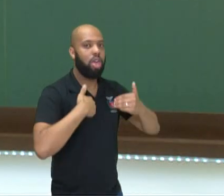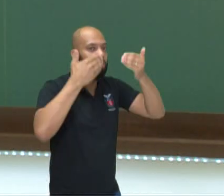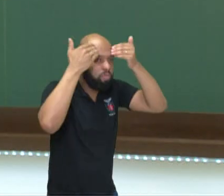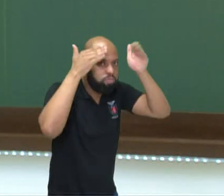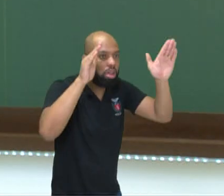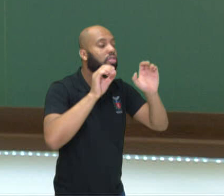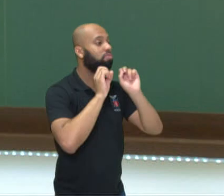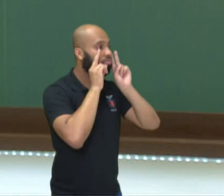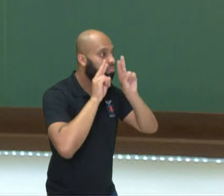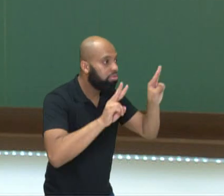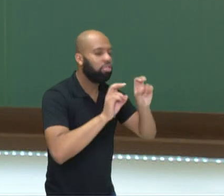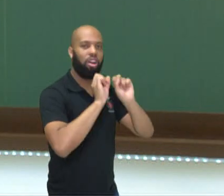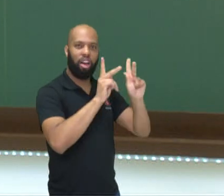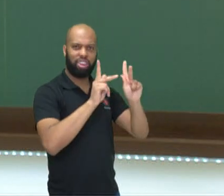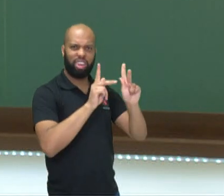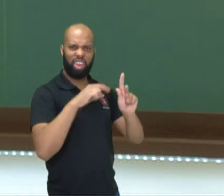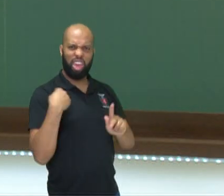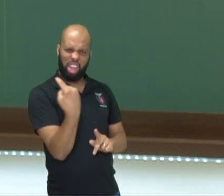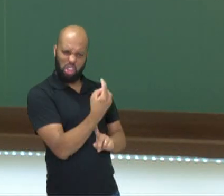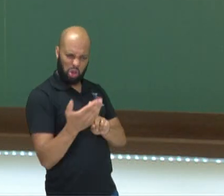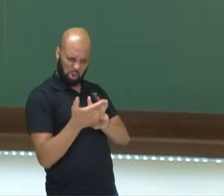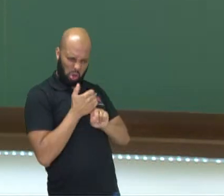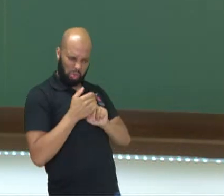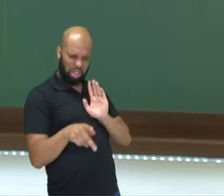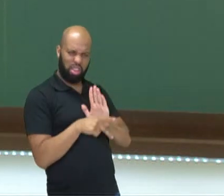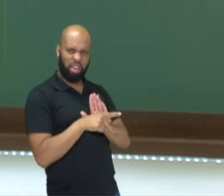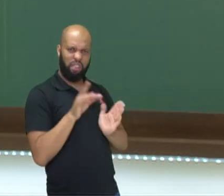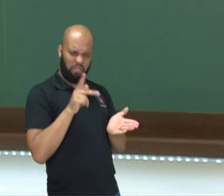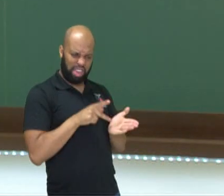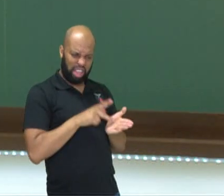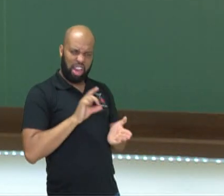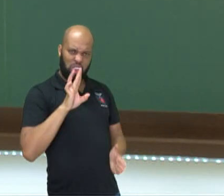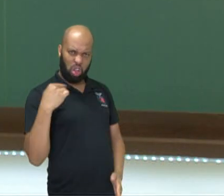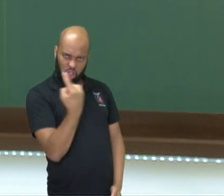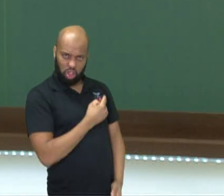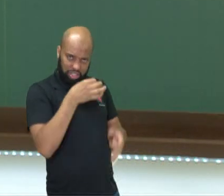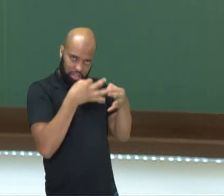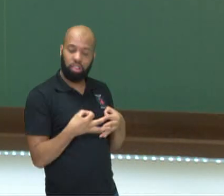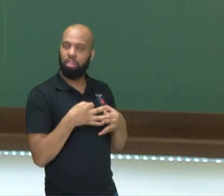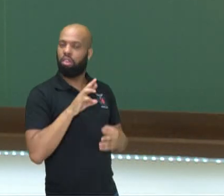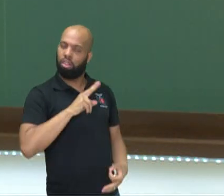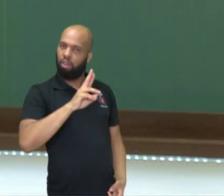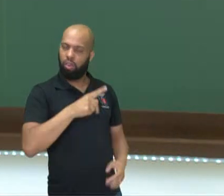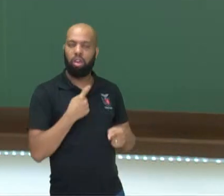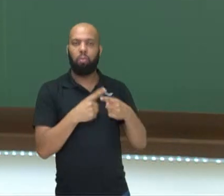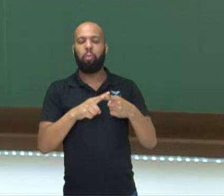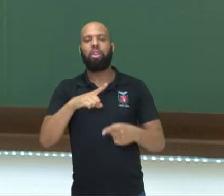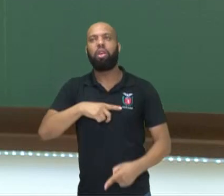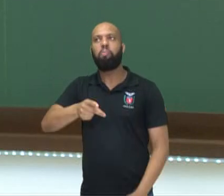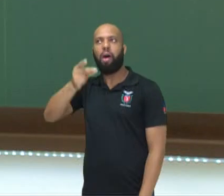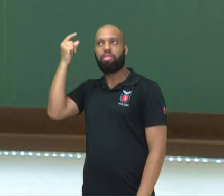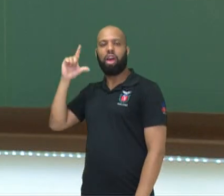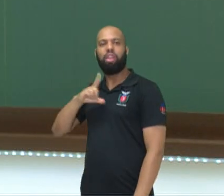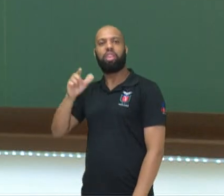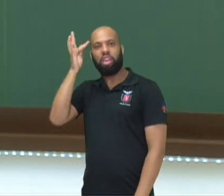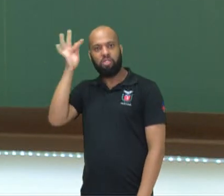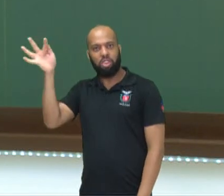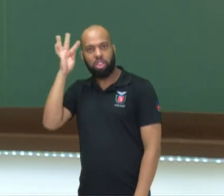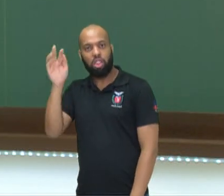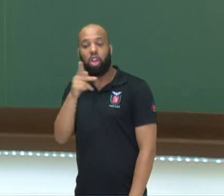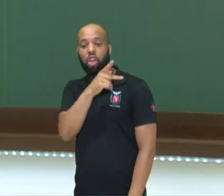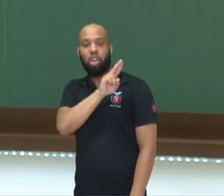isso. Nós não somos donos da verdade. Daí já é legal pensar uma ideia muito antiga de um filósofo